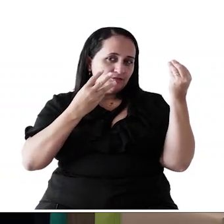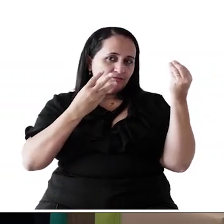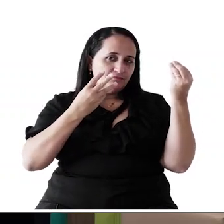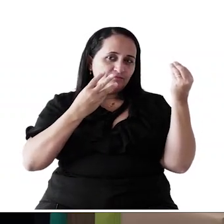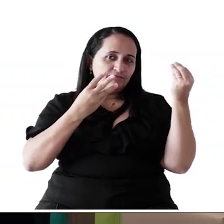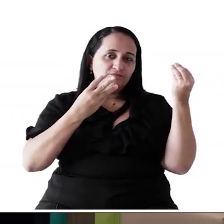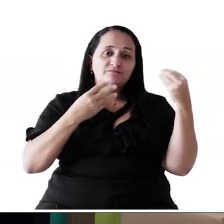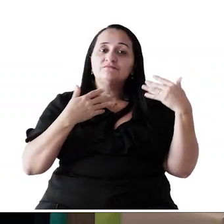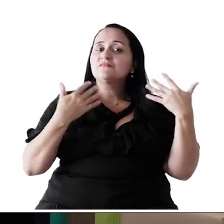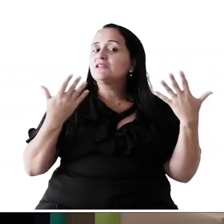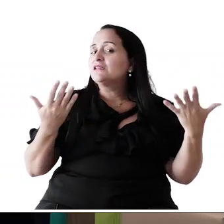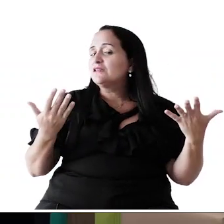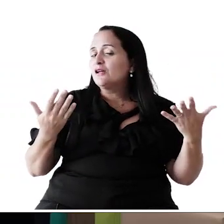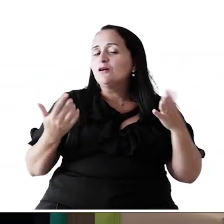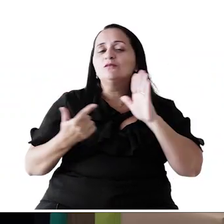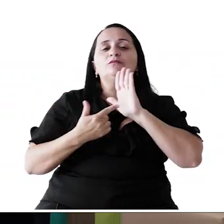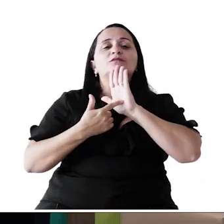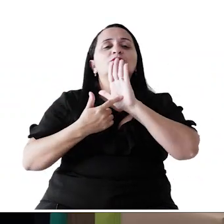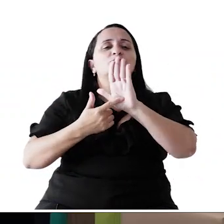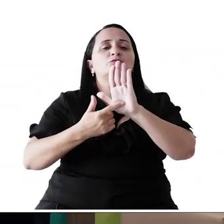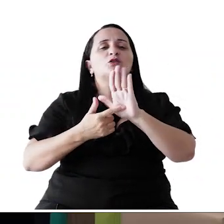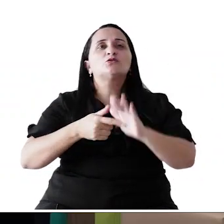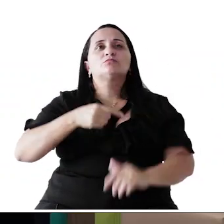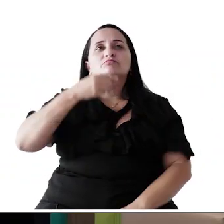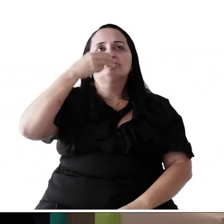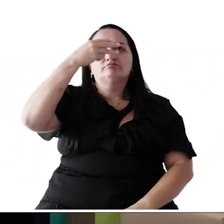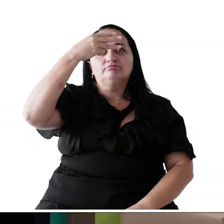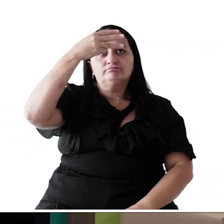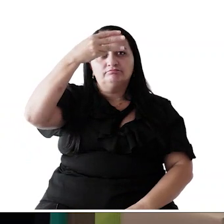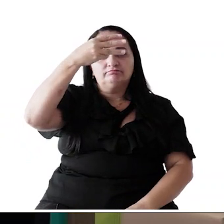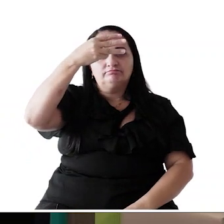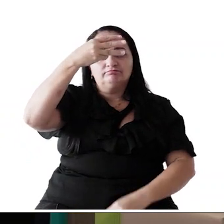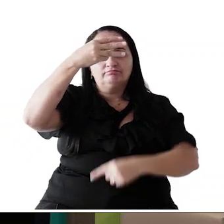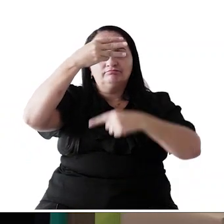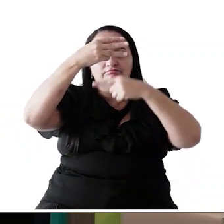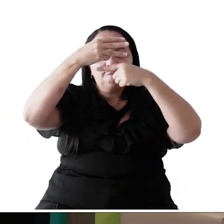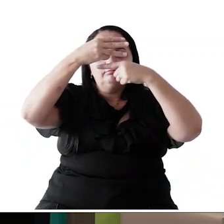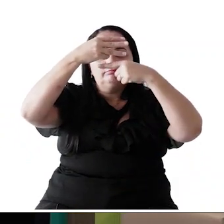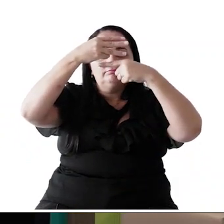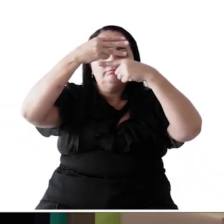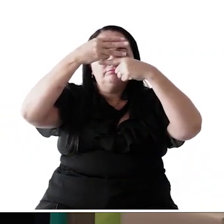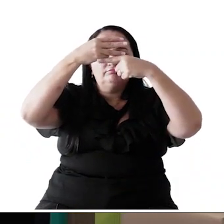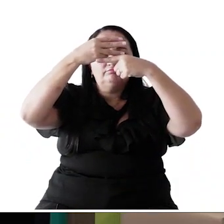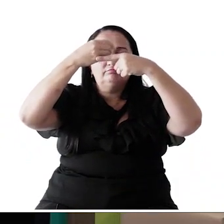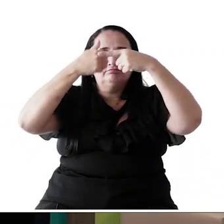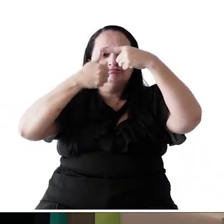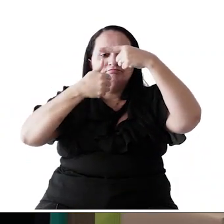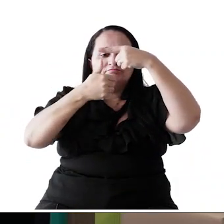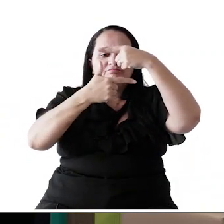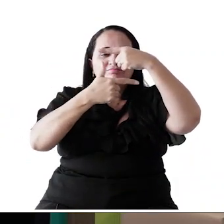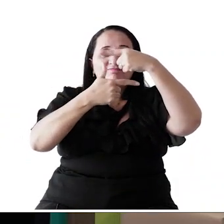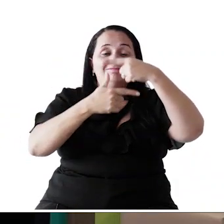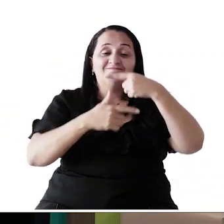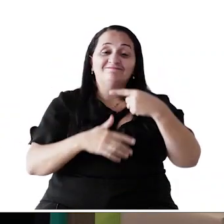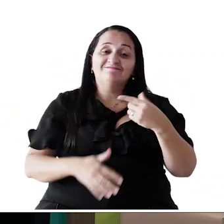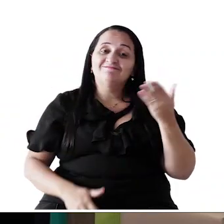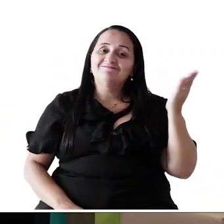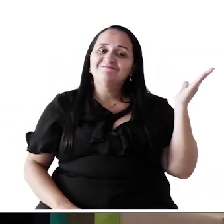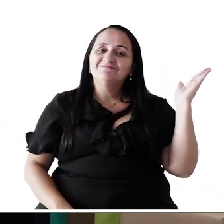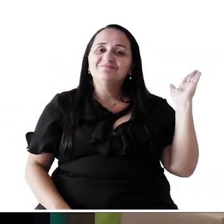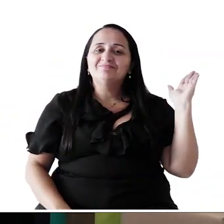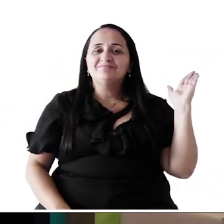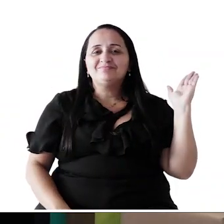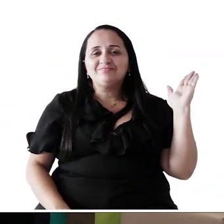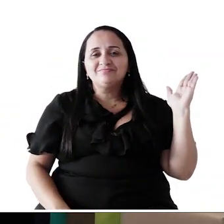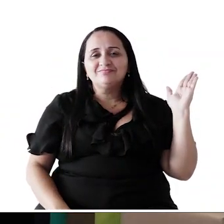3 partes, então eu dei 3 partes de um total. Olha aí, vê se